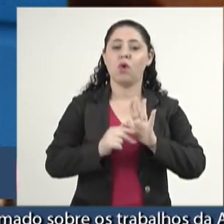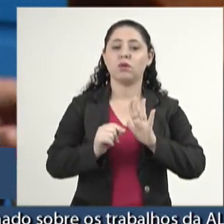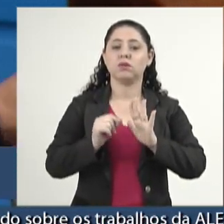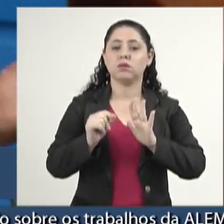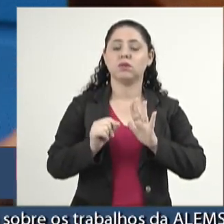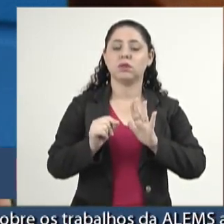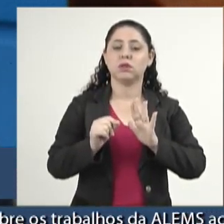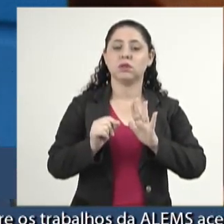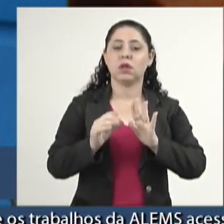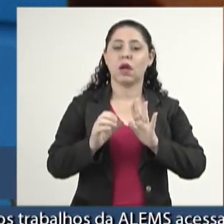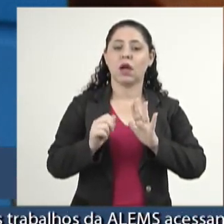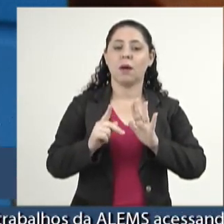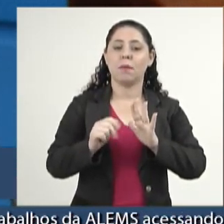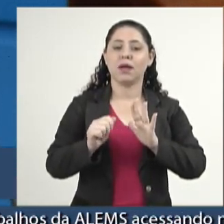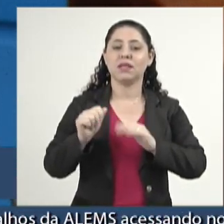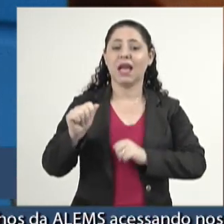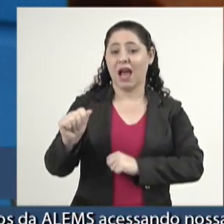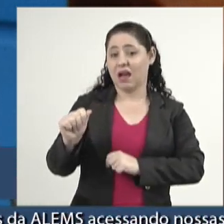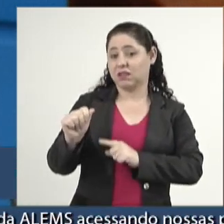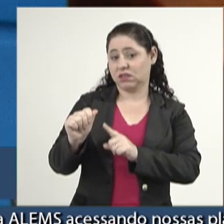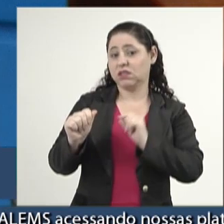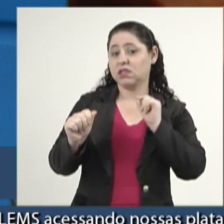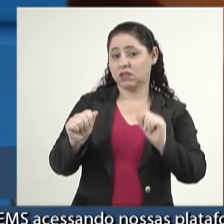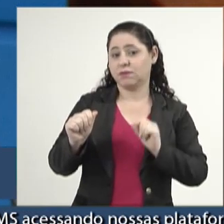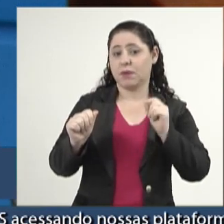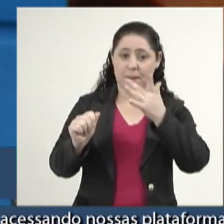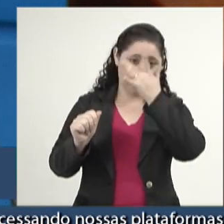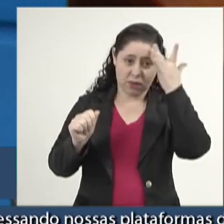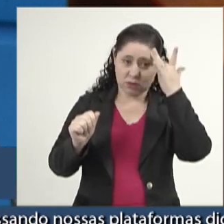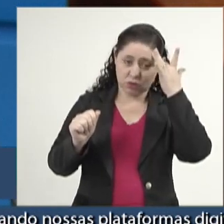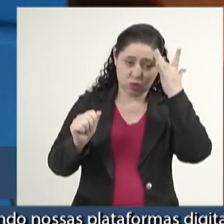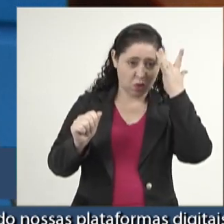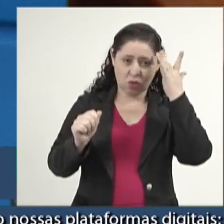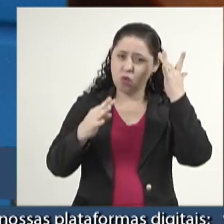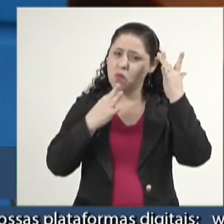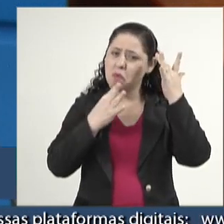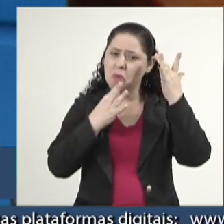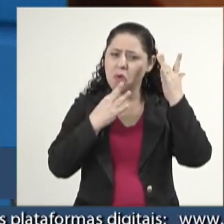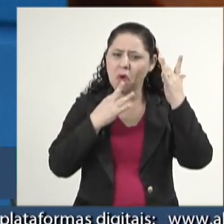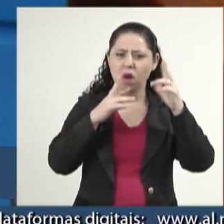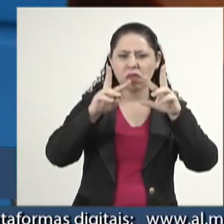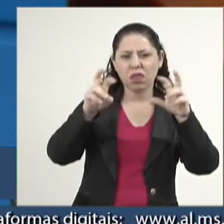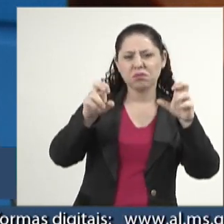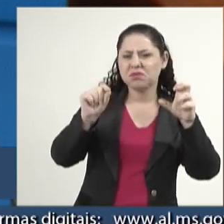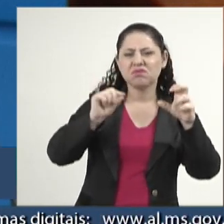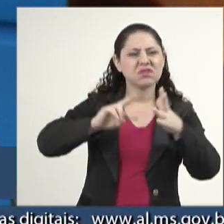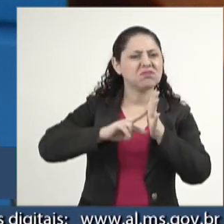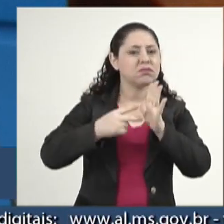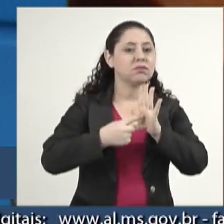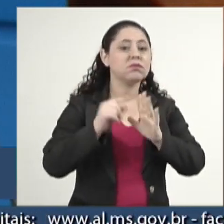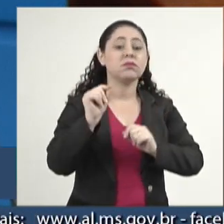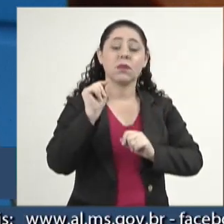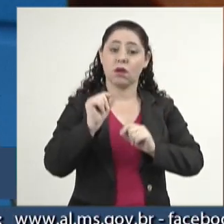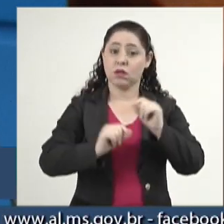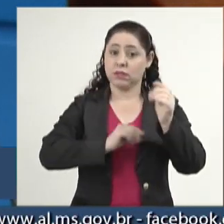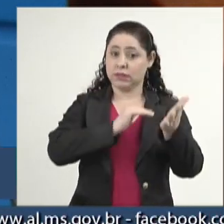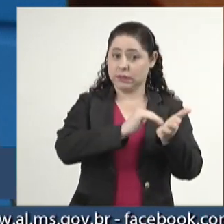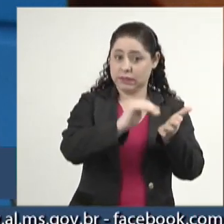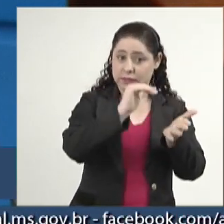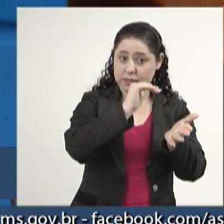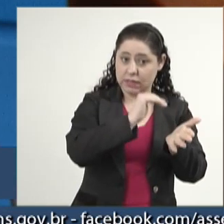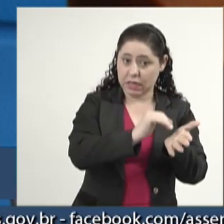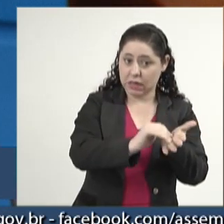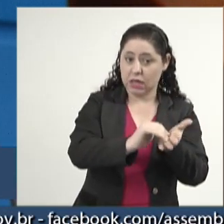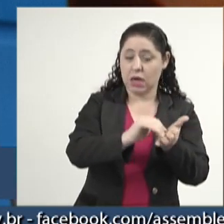uma CAPAG-A, que é para aquelas pessoas que não são familiarizadas no tema, significa que a Secretaria do